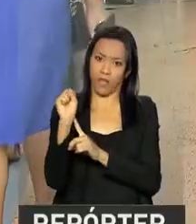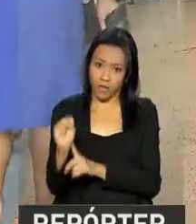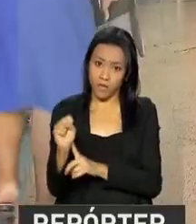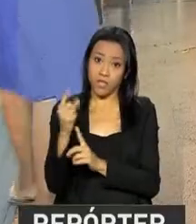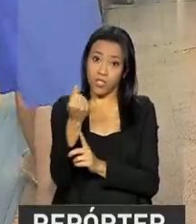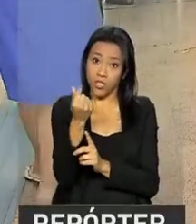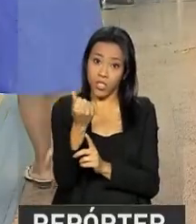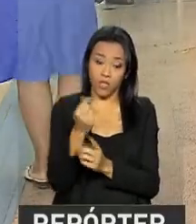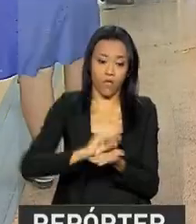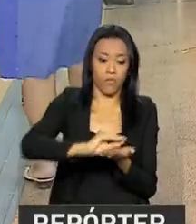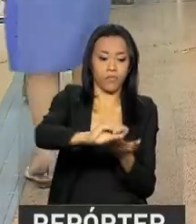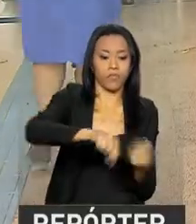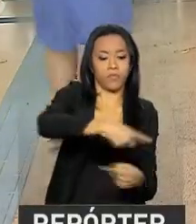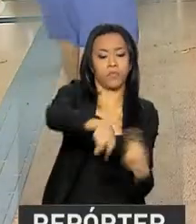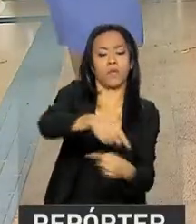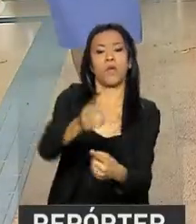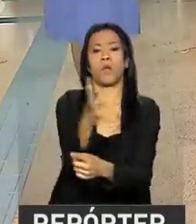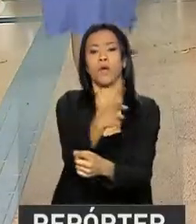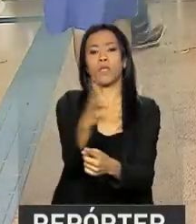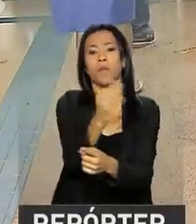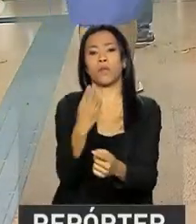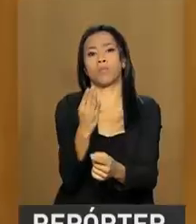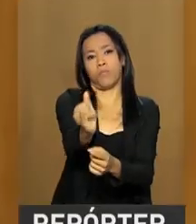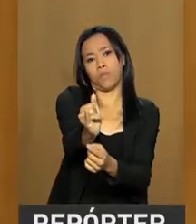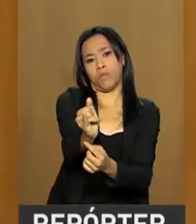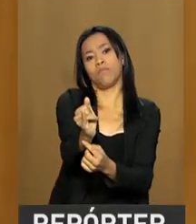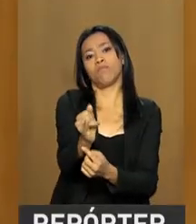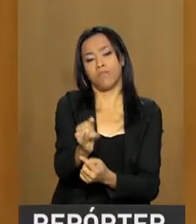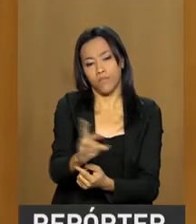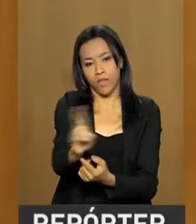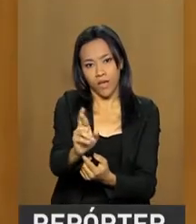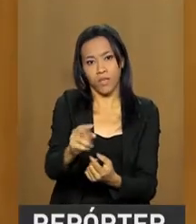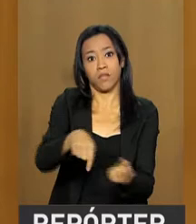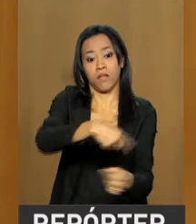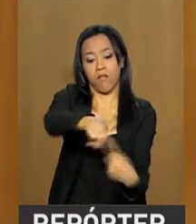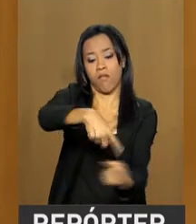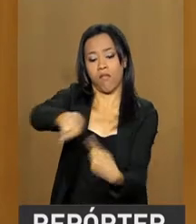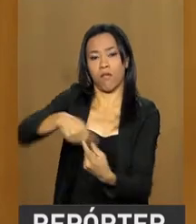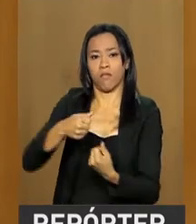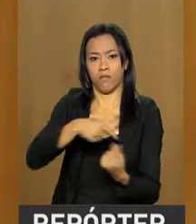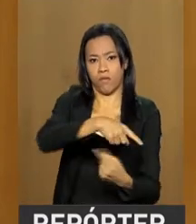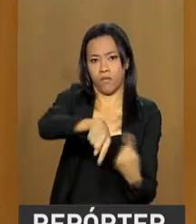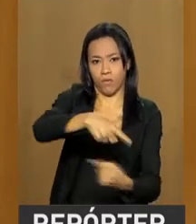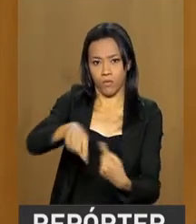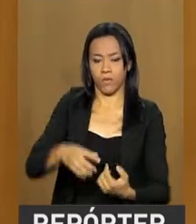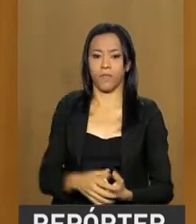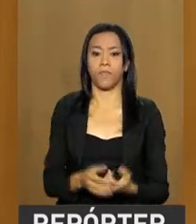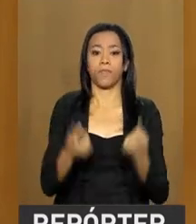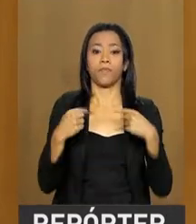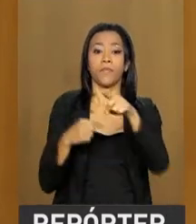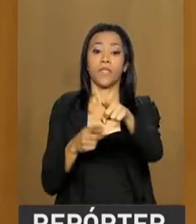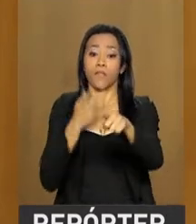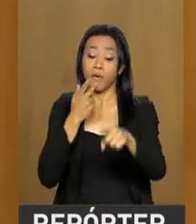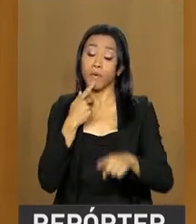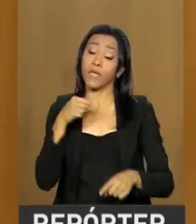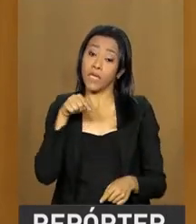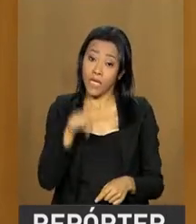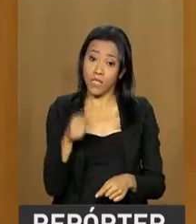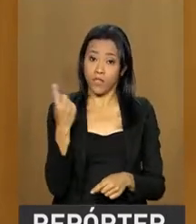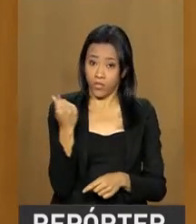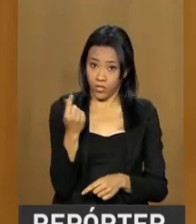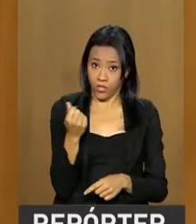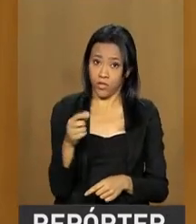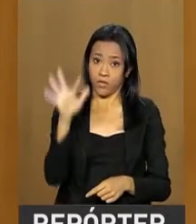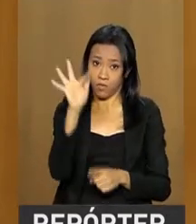injetados 44 bilhões de reais na economia esse dinheiro o trabalhador teve o direito de usufruir desse próprio desse